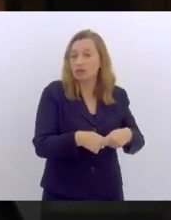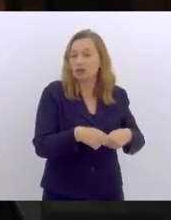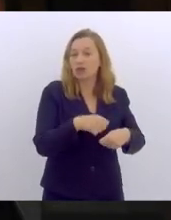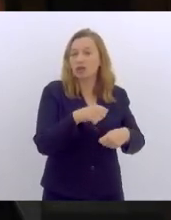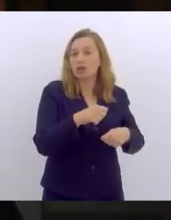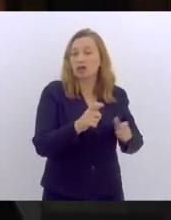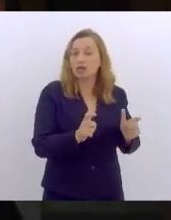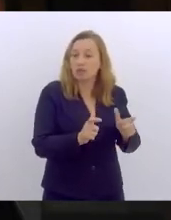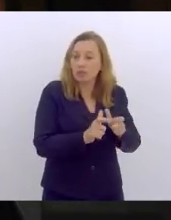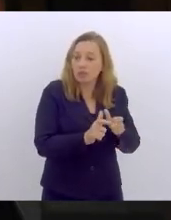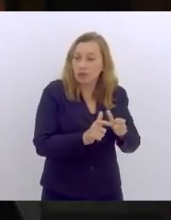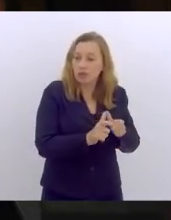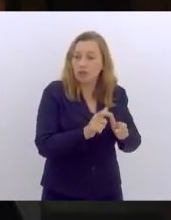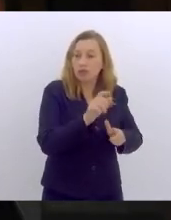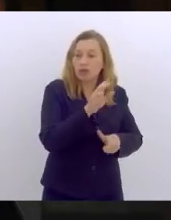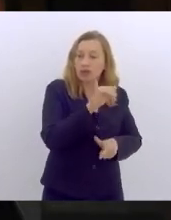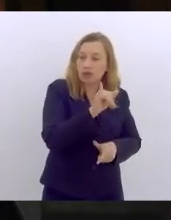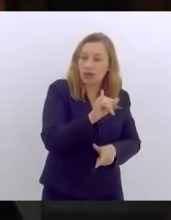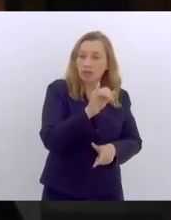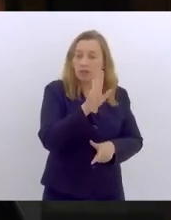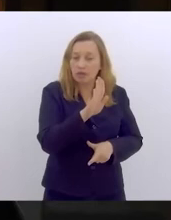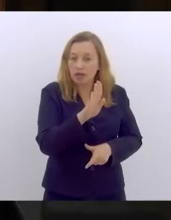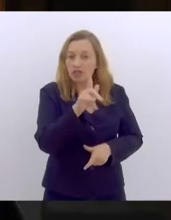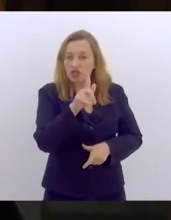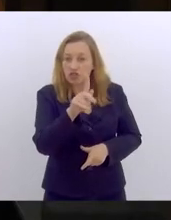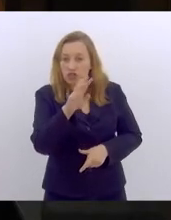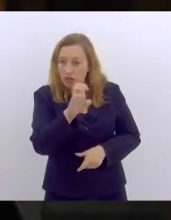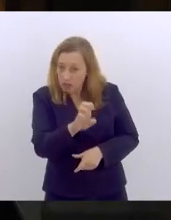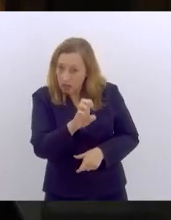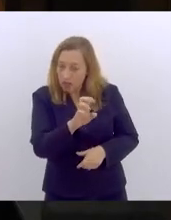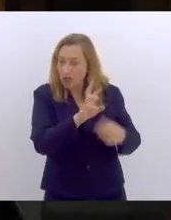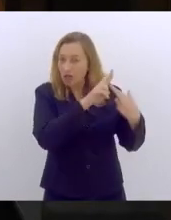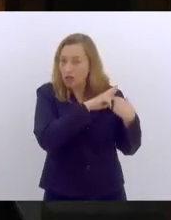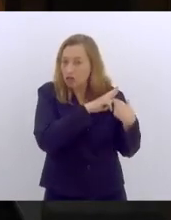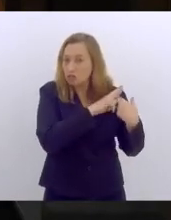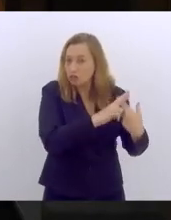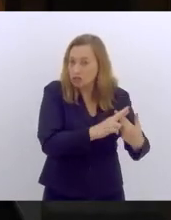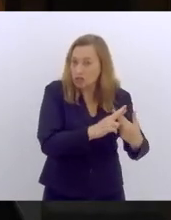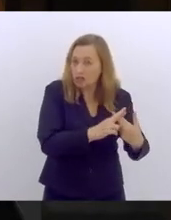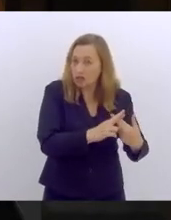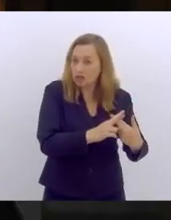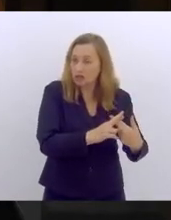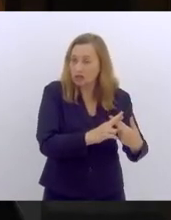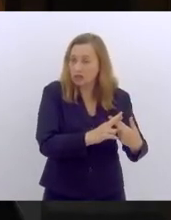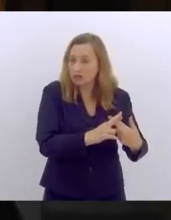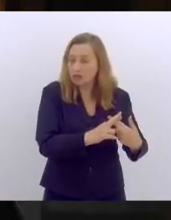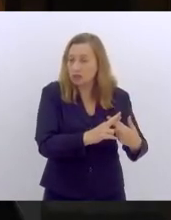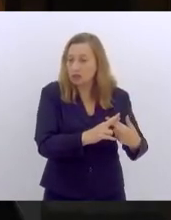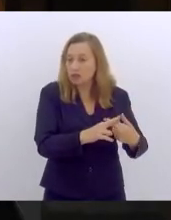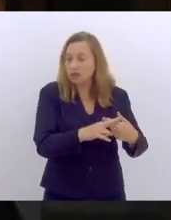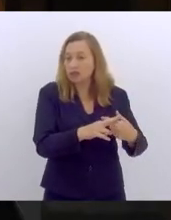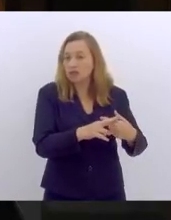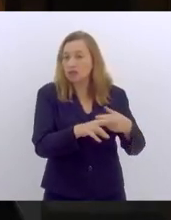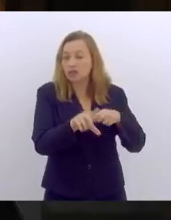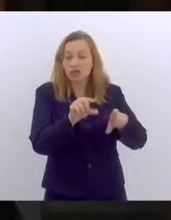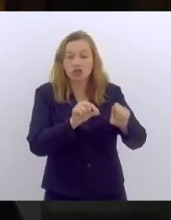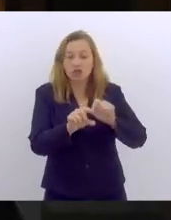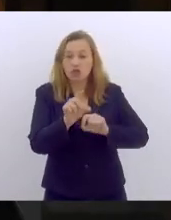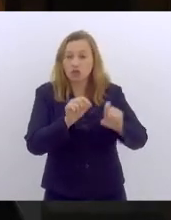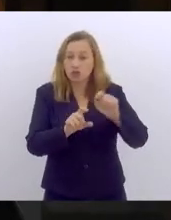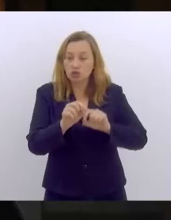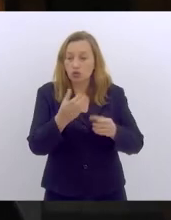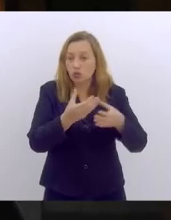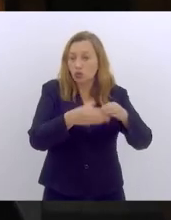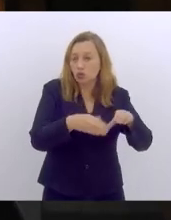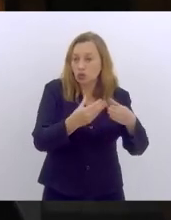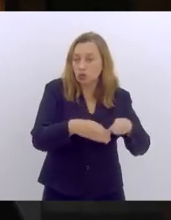IBGE, que deveria ser a responsável pela seleção através dos concursos